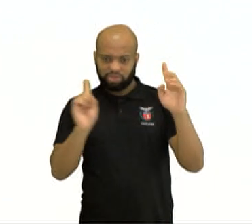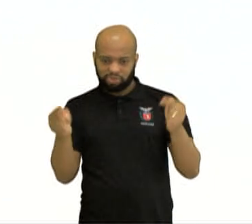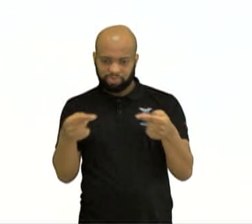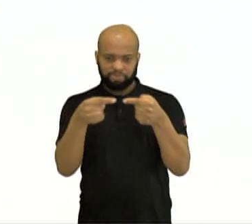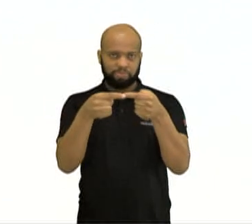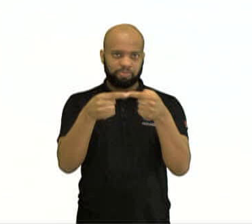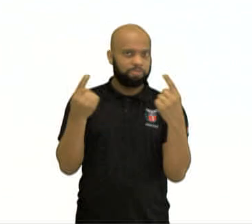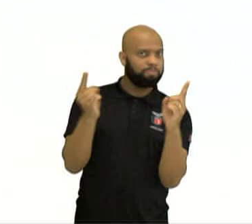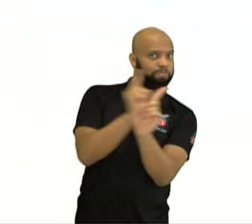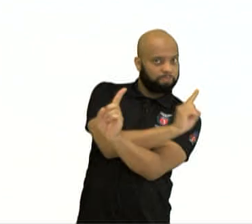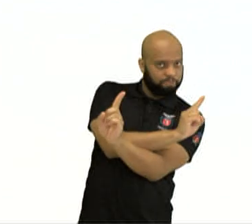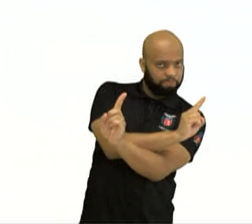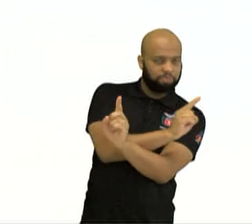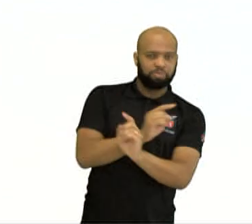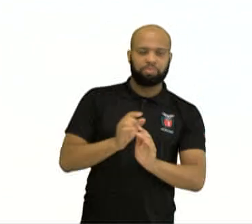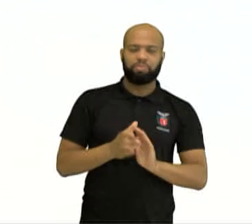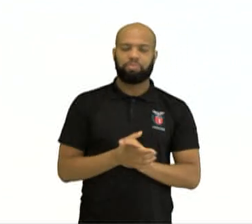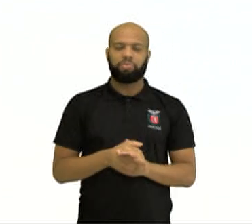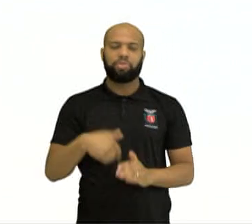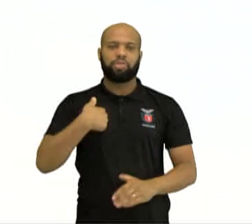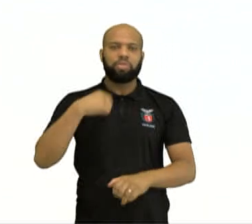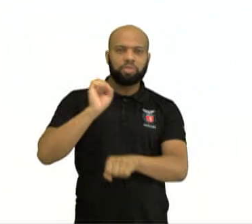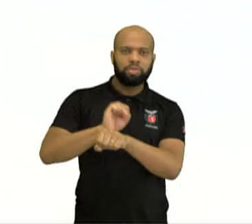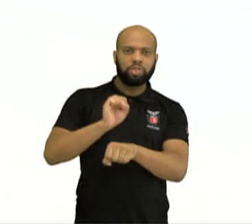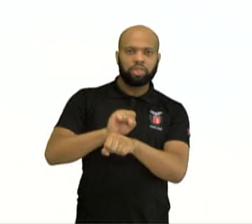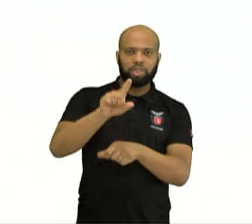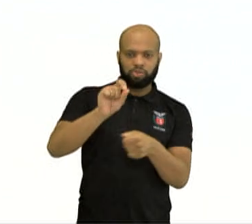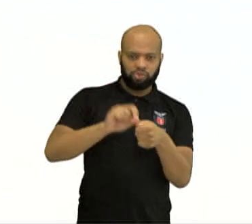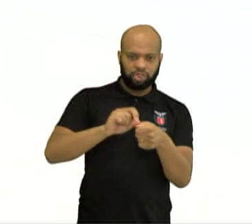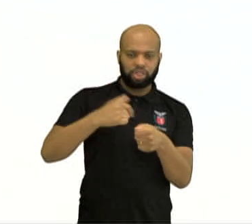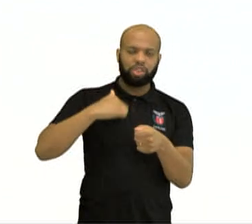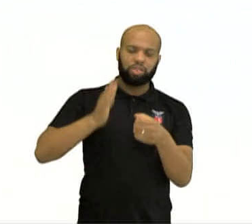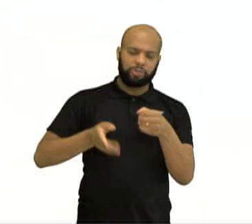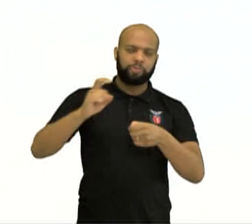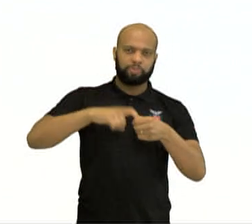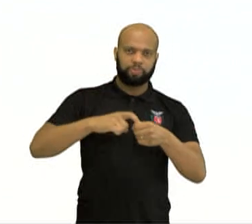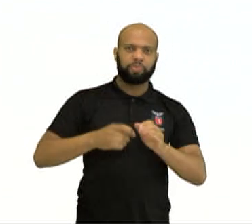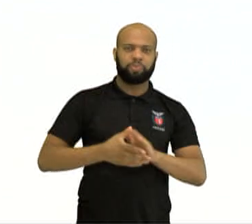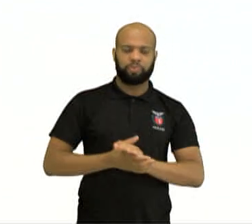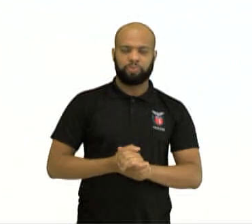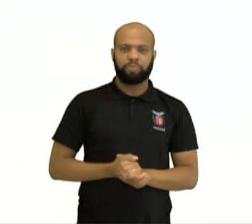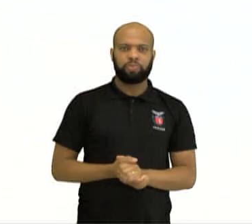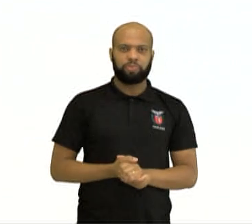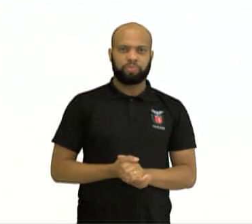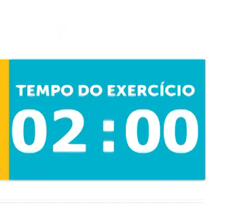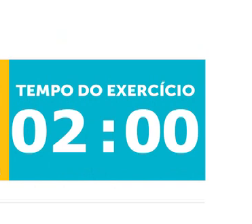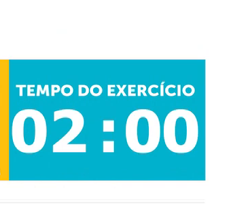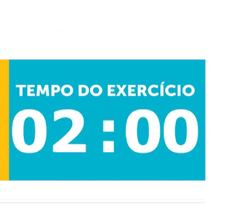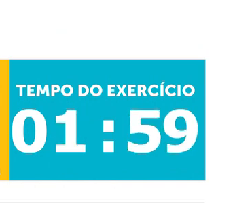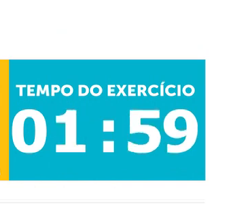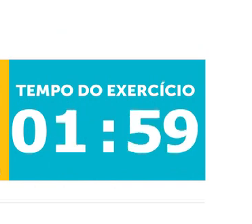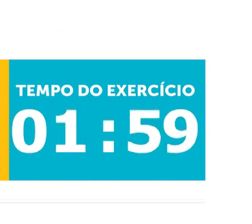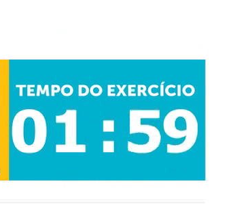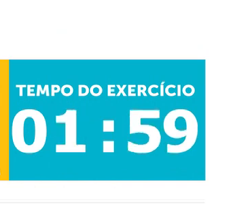marcaria? Aguardo você fazer e volto em seguida para a gente conferir, combinado?